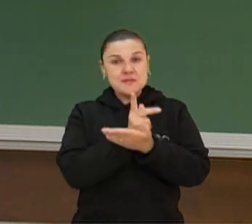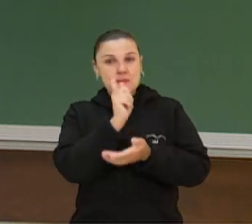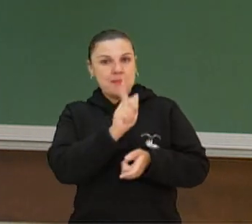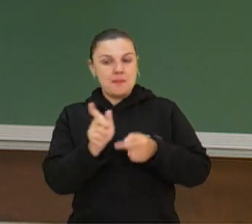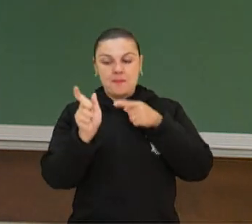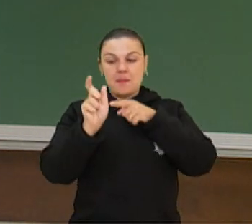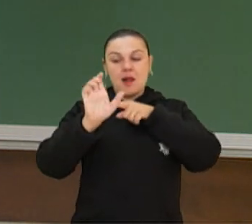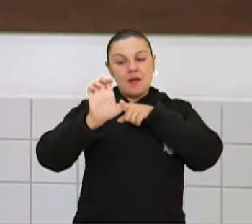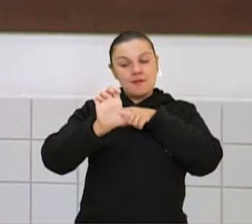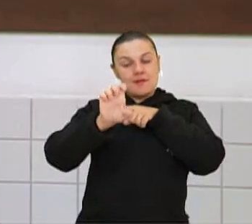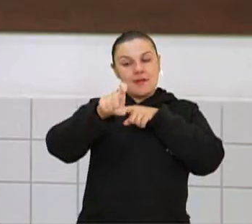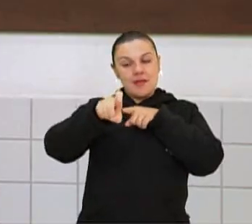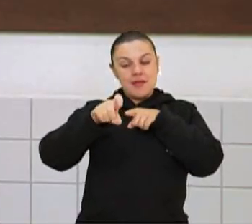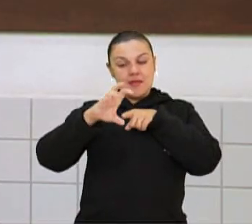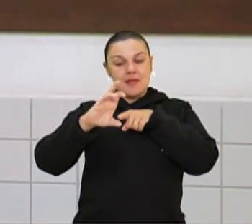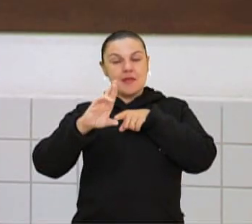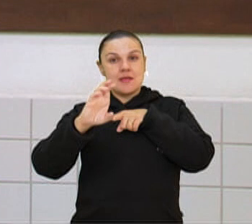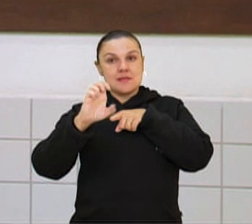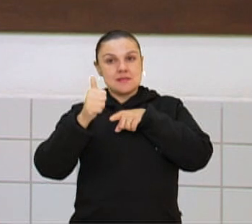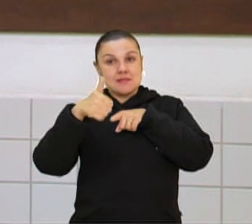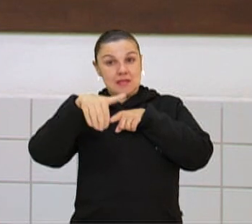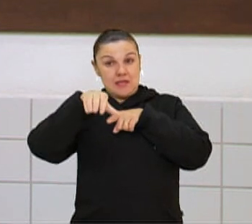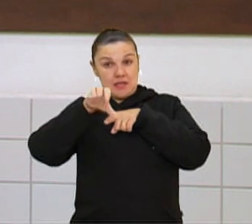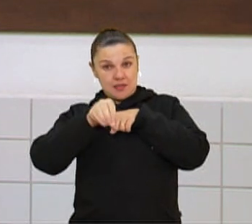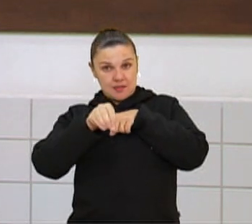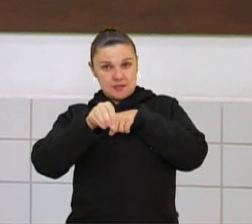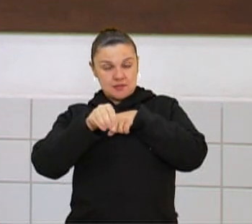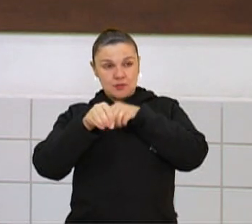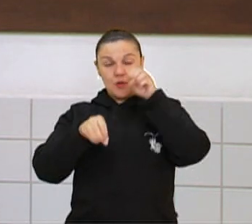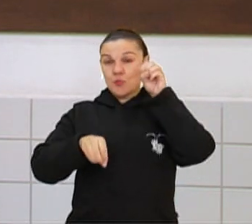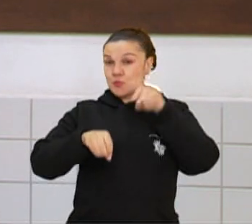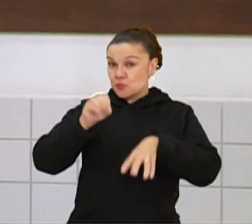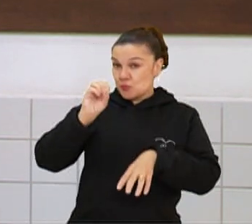excreção, pessoal, a gente está falando em eliminação de excretas nitrogenadas,